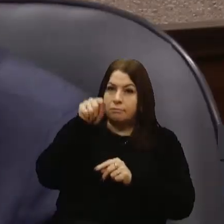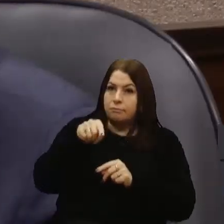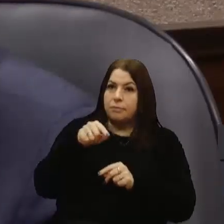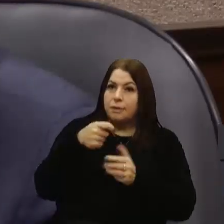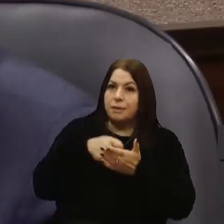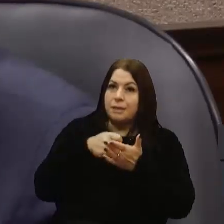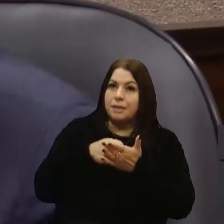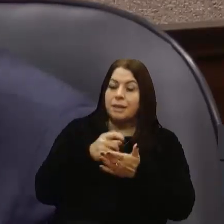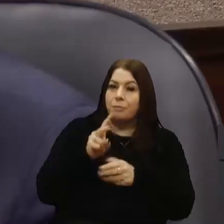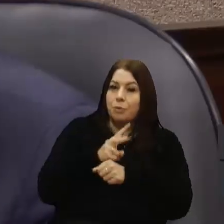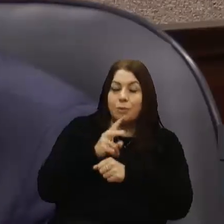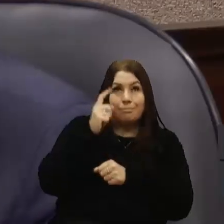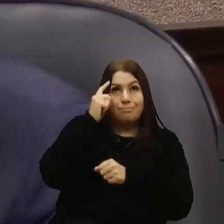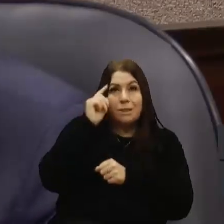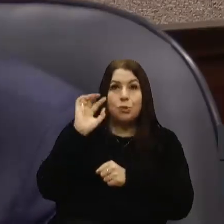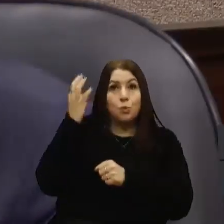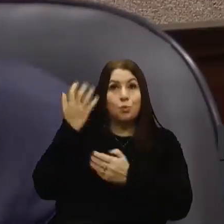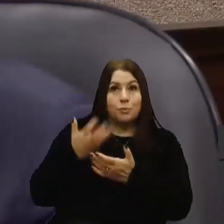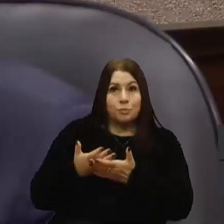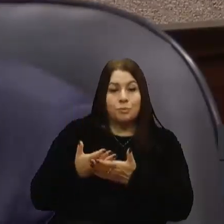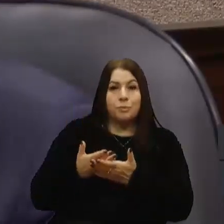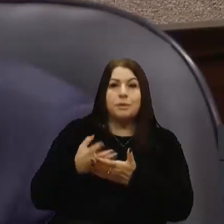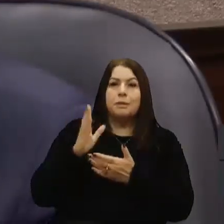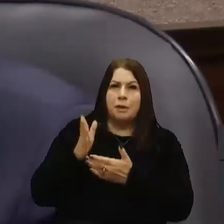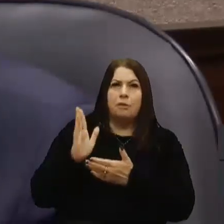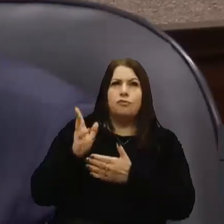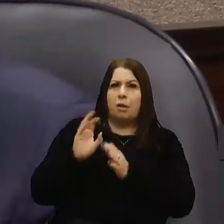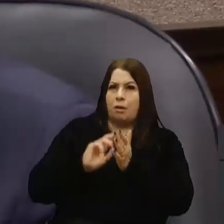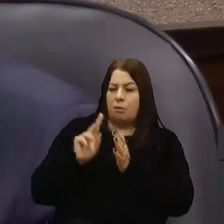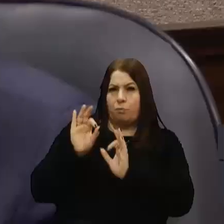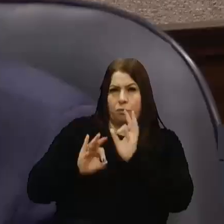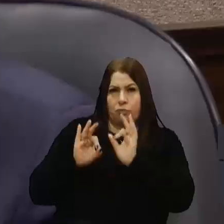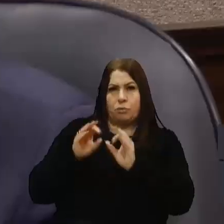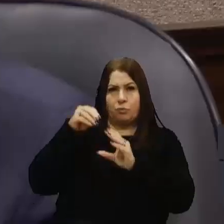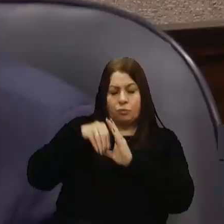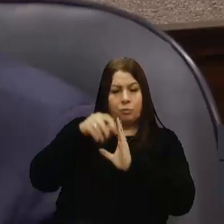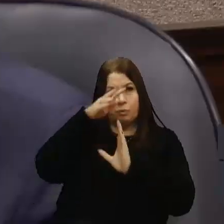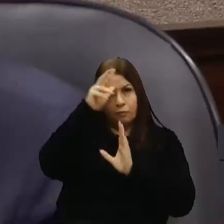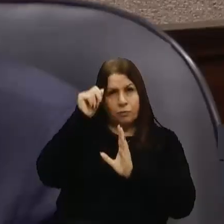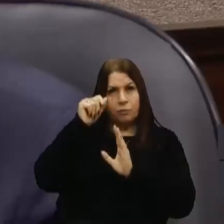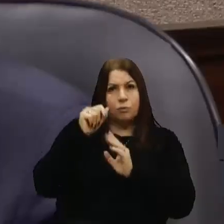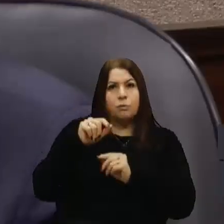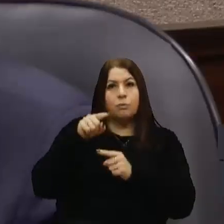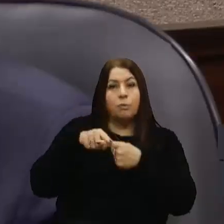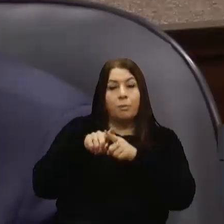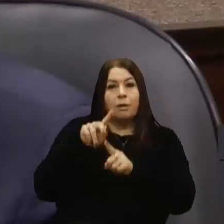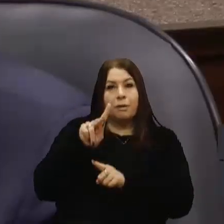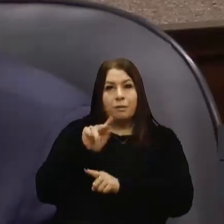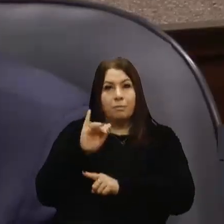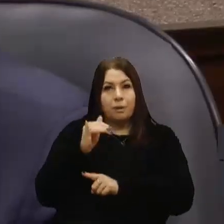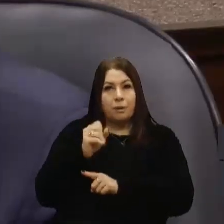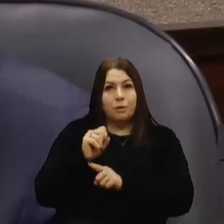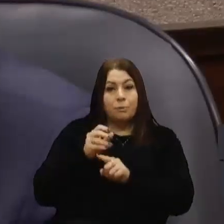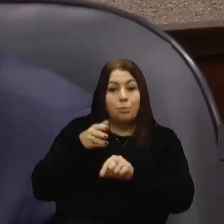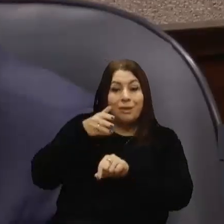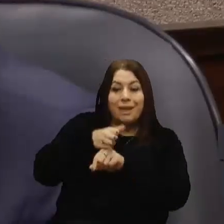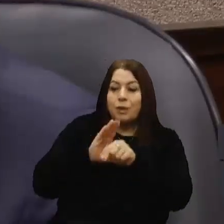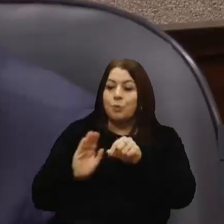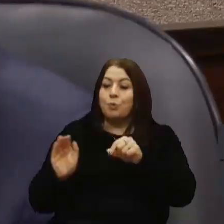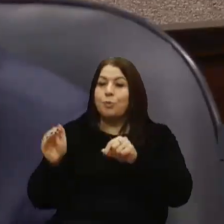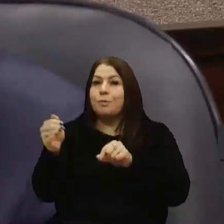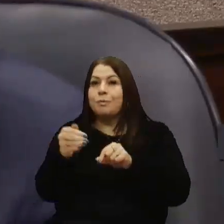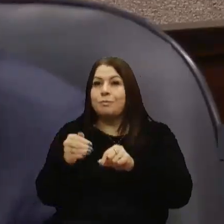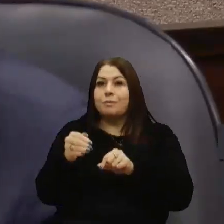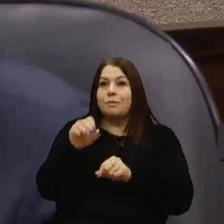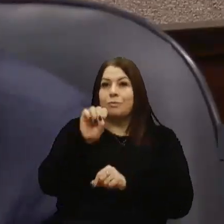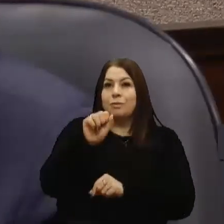tentar buscar soluções. E tem também já um projeto dentro da Prefeitura sobre o Parque dos Pinhais, que é um acesso por dentro, que vai ligar no